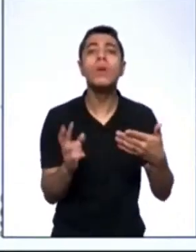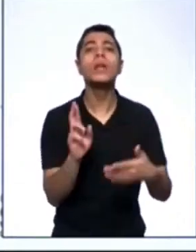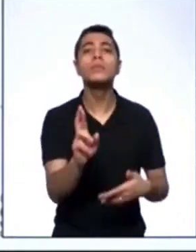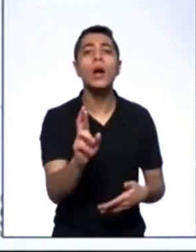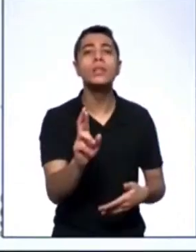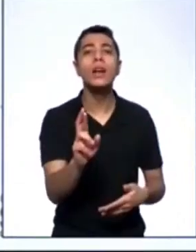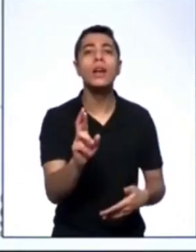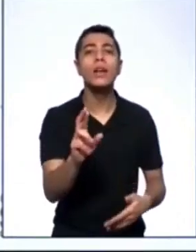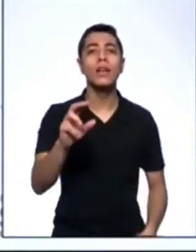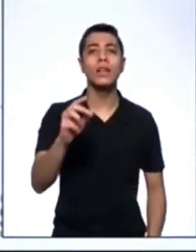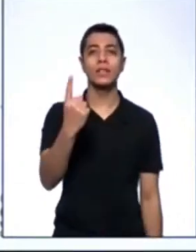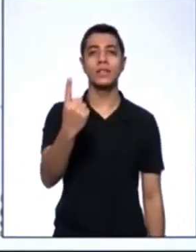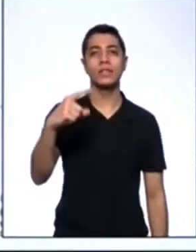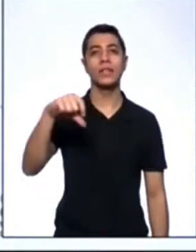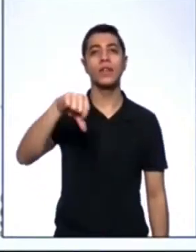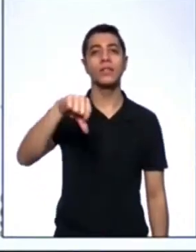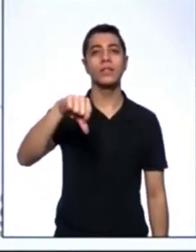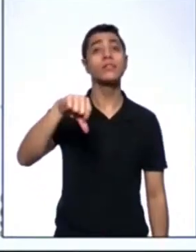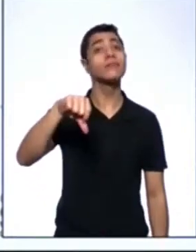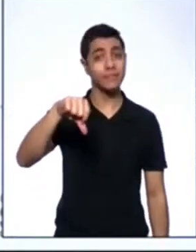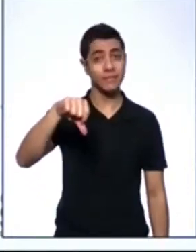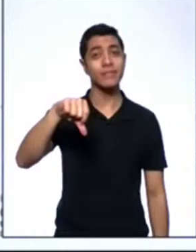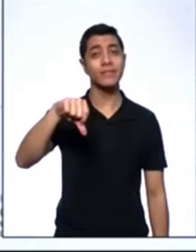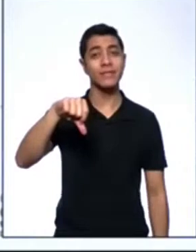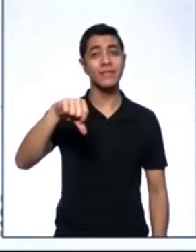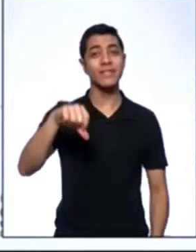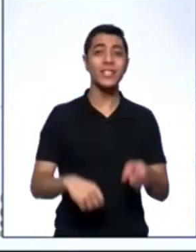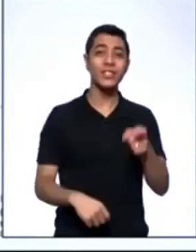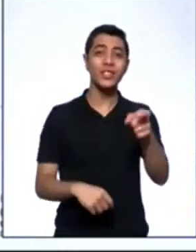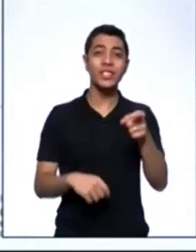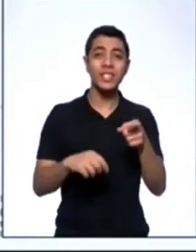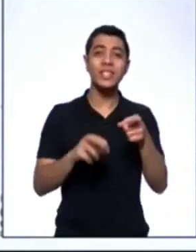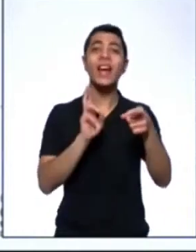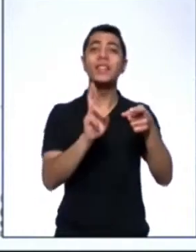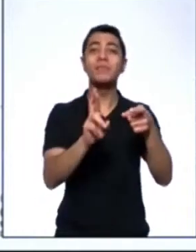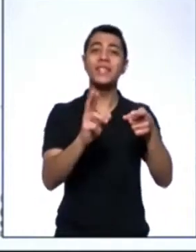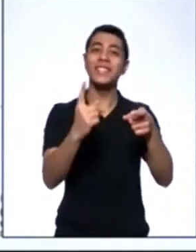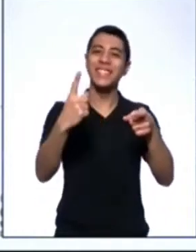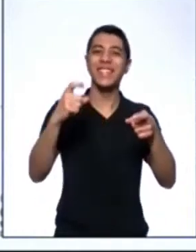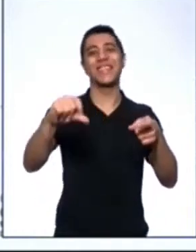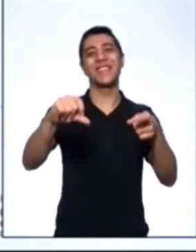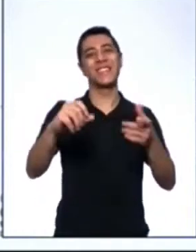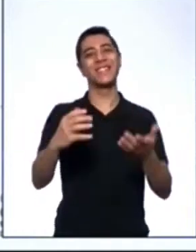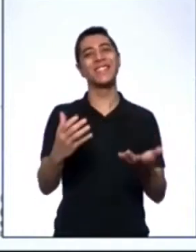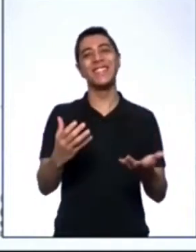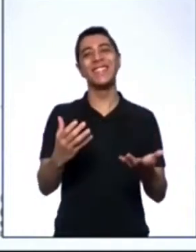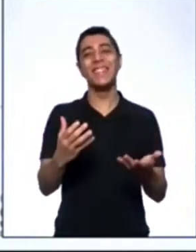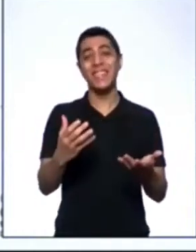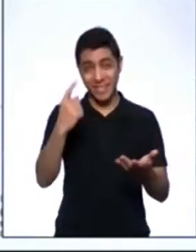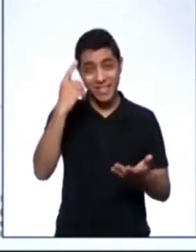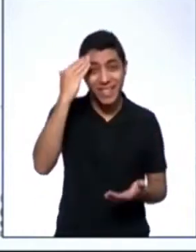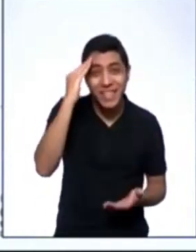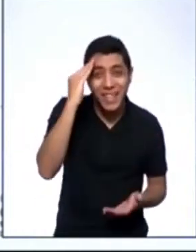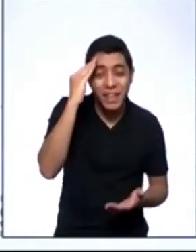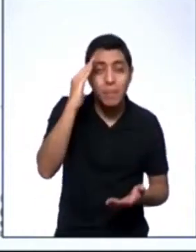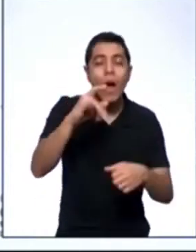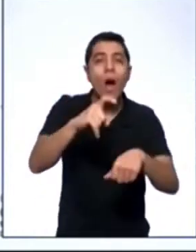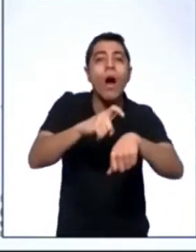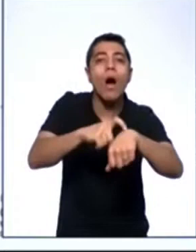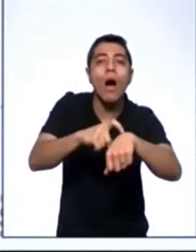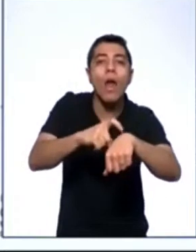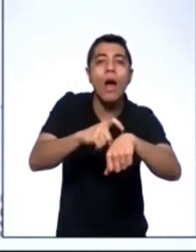resposta é 19 aí você vai lá procurar alternativo neném às dezenove horas a minha